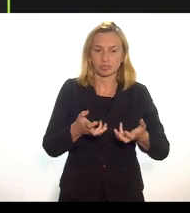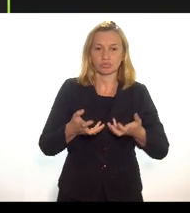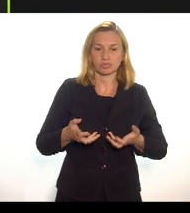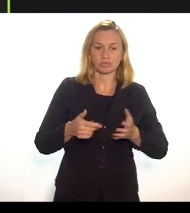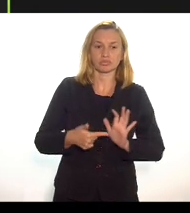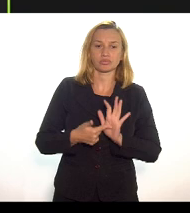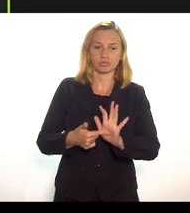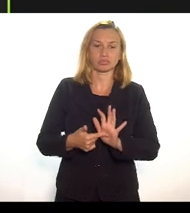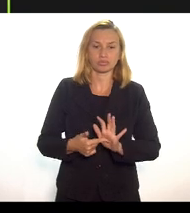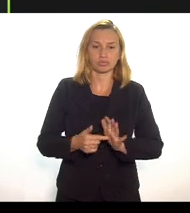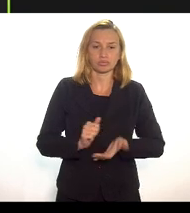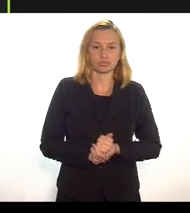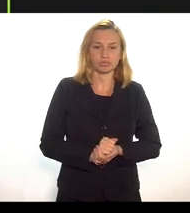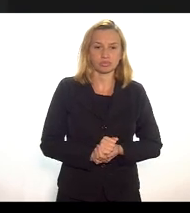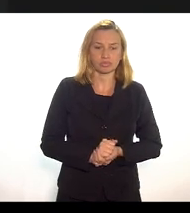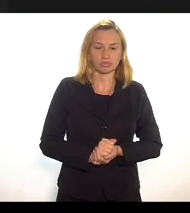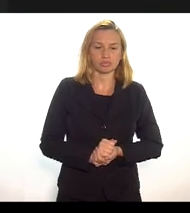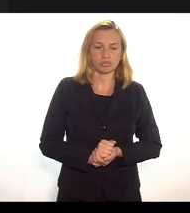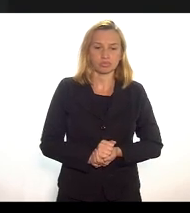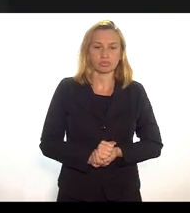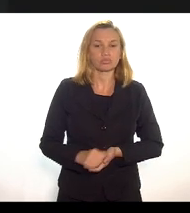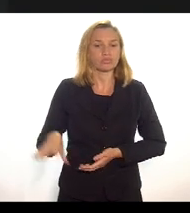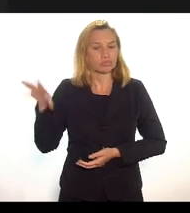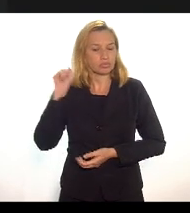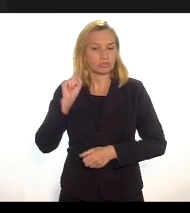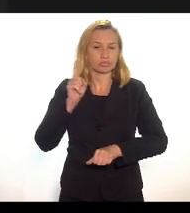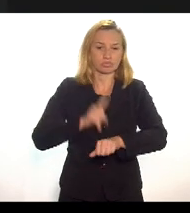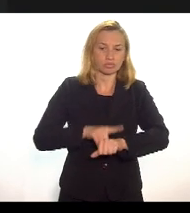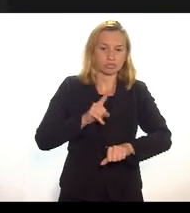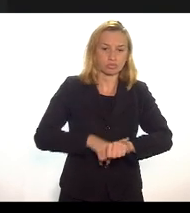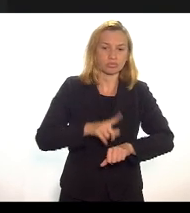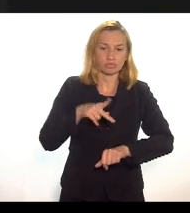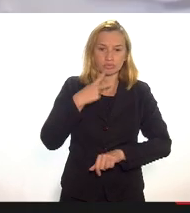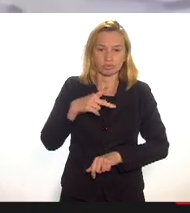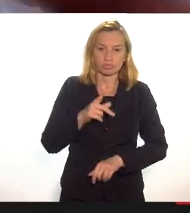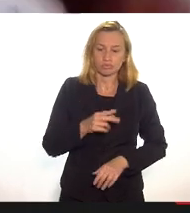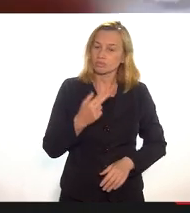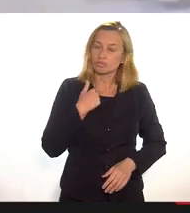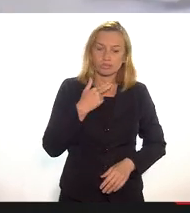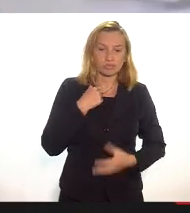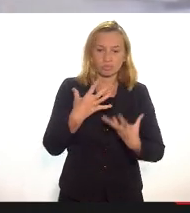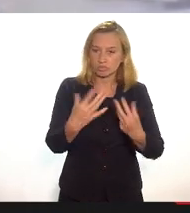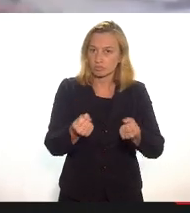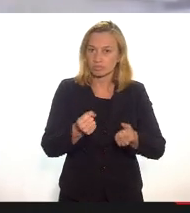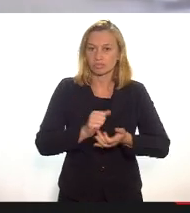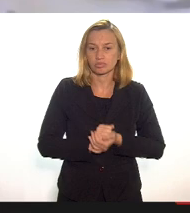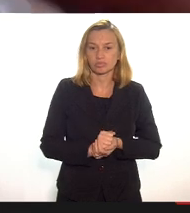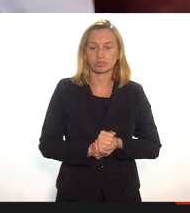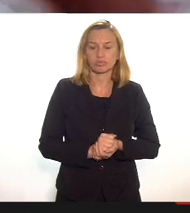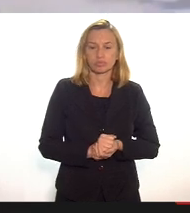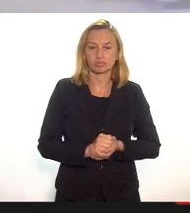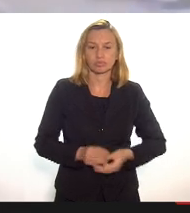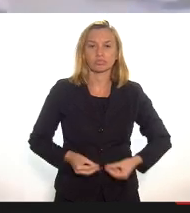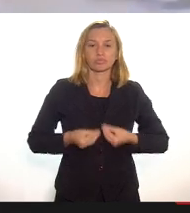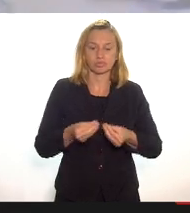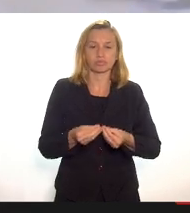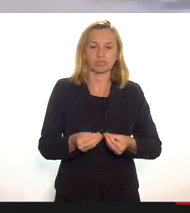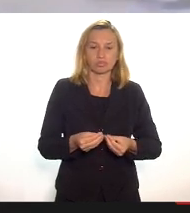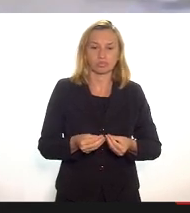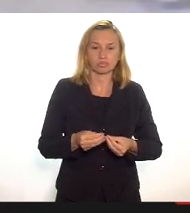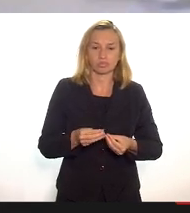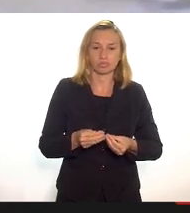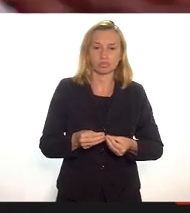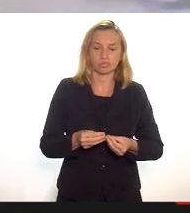representantes sindicais que estão ouvindo nesse momento, dizer: nós não podemos aceitar a entrega da nossa rede para a rede